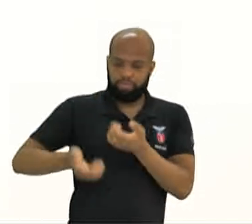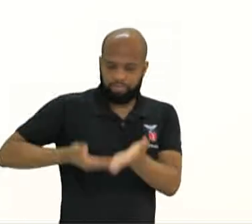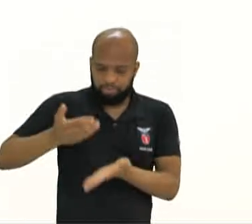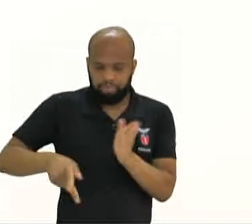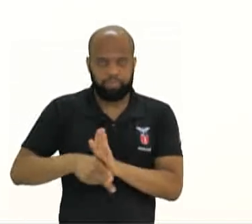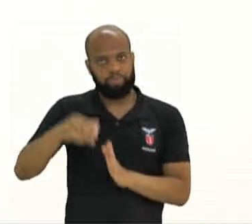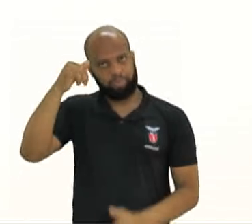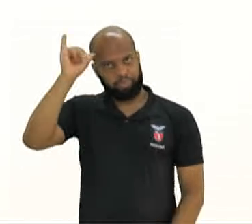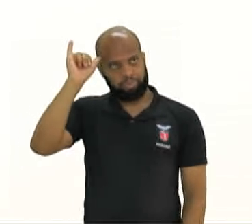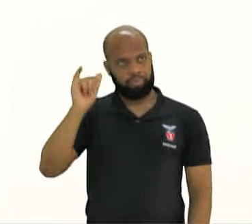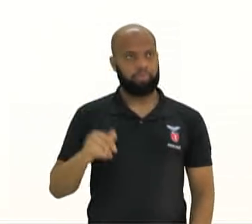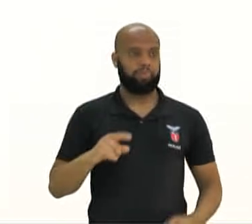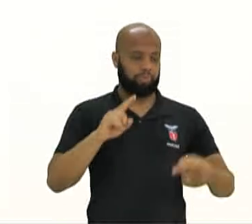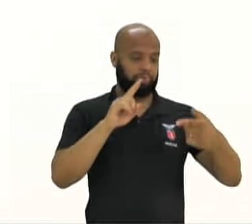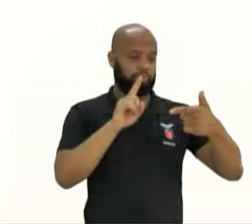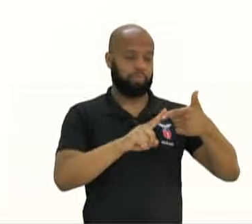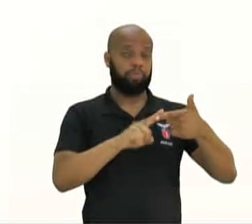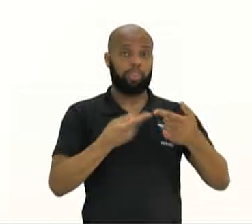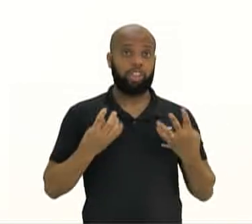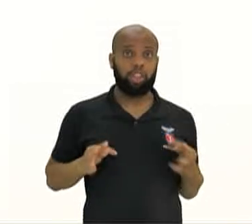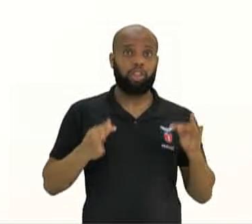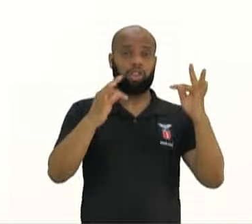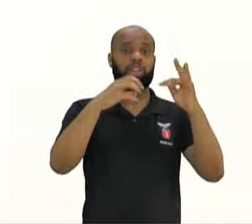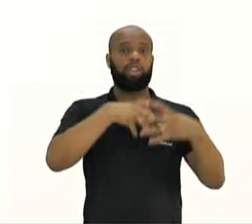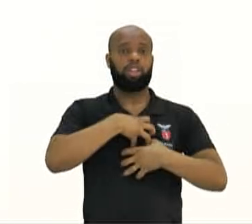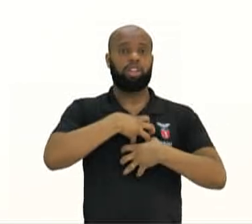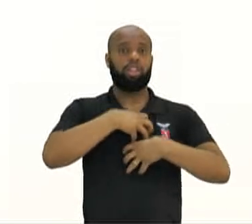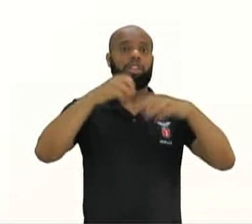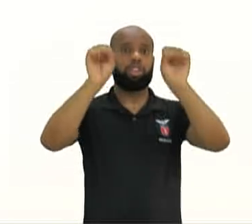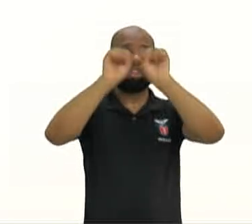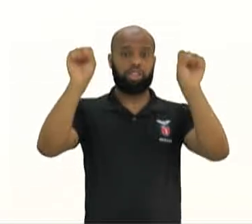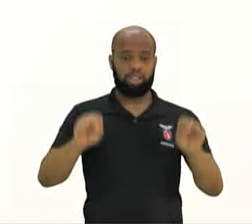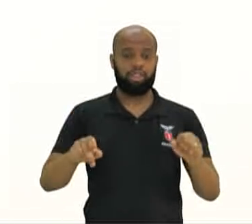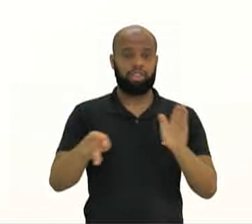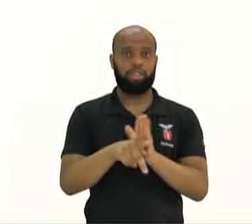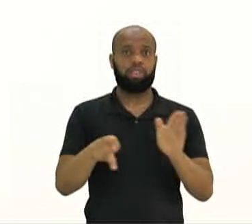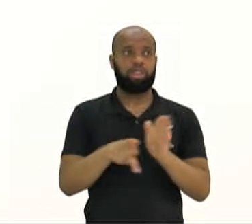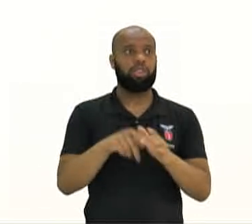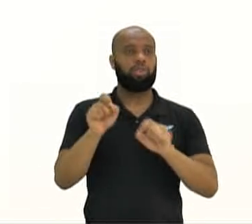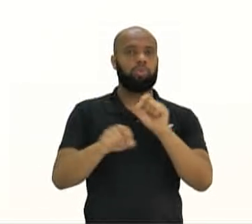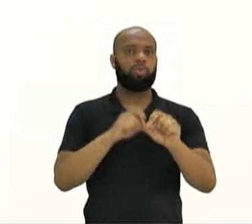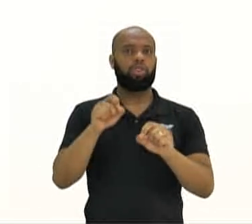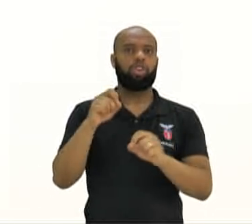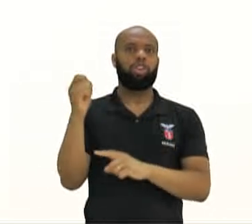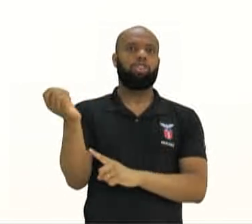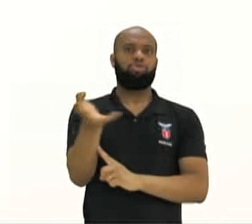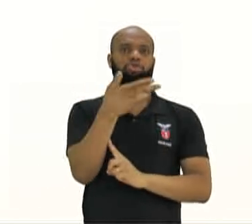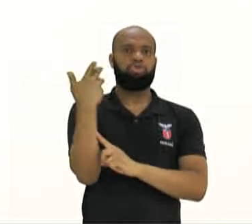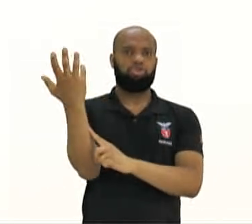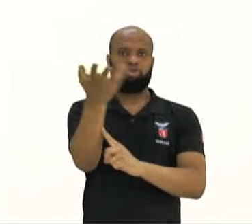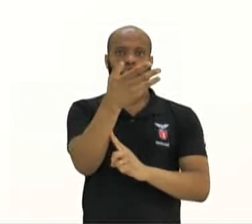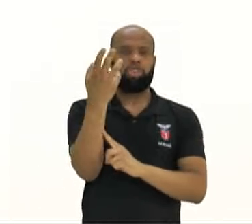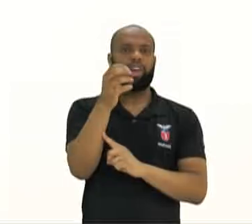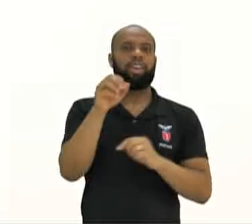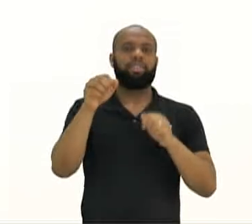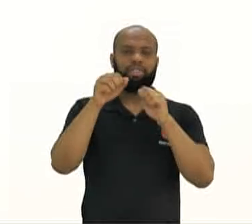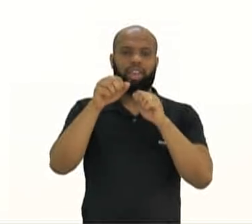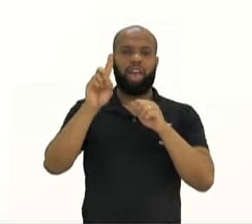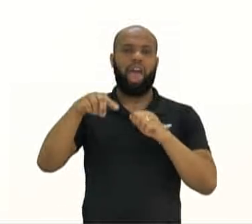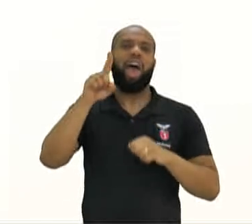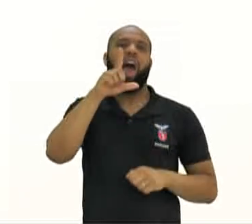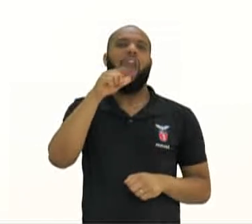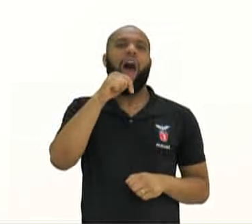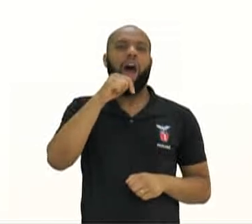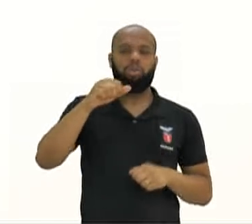animais. Tecnologia, tem sistema de irrigação para agricultura e melhoramento genético de animais